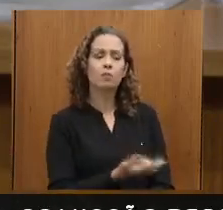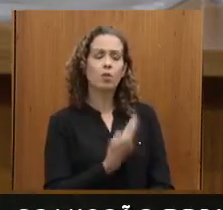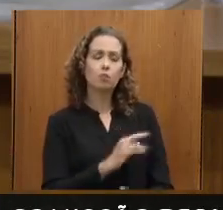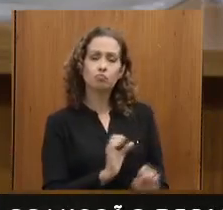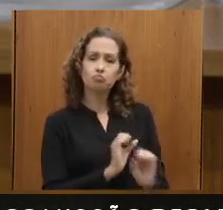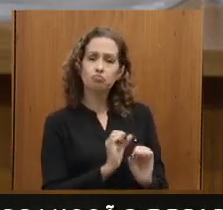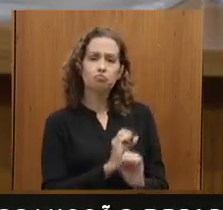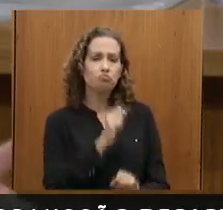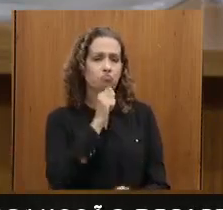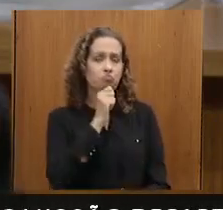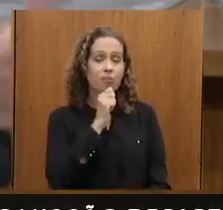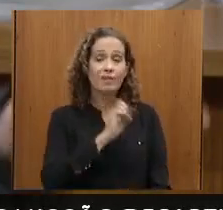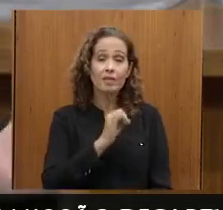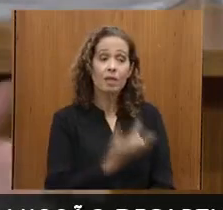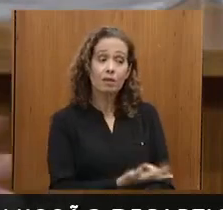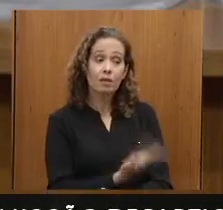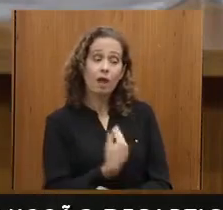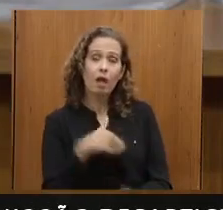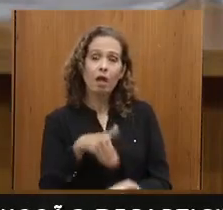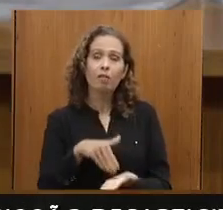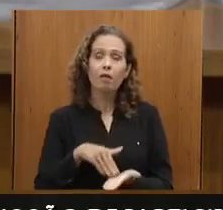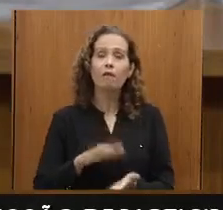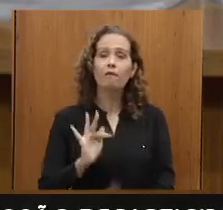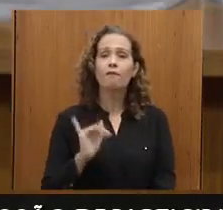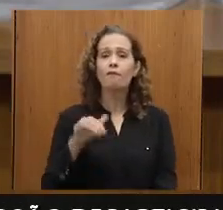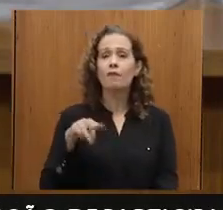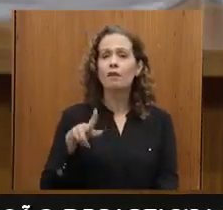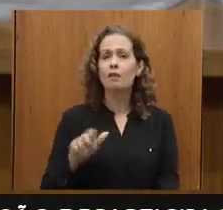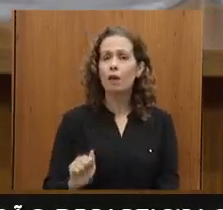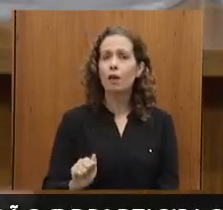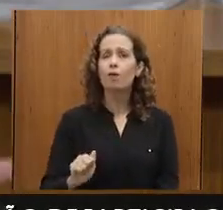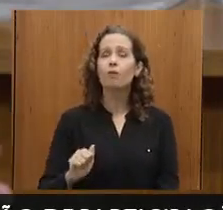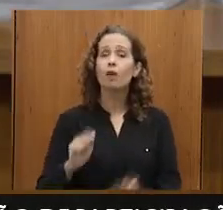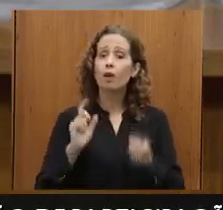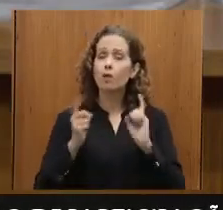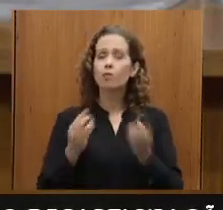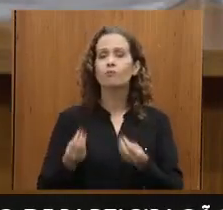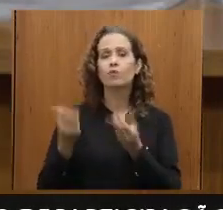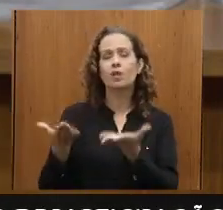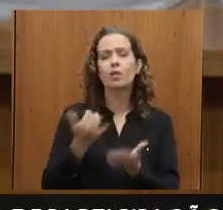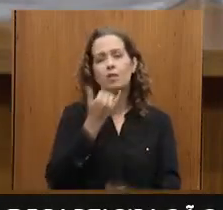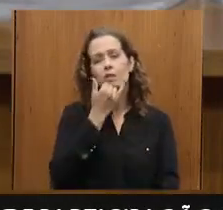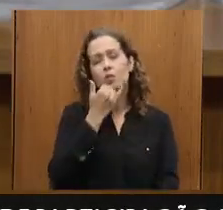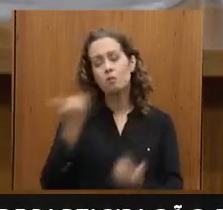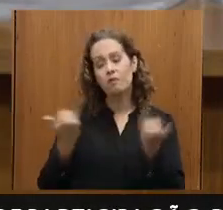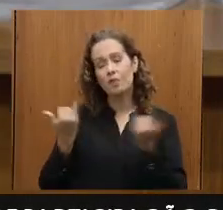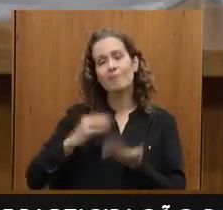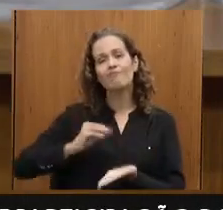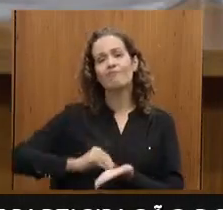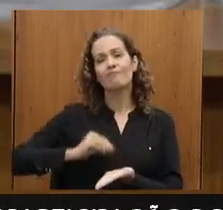eu me comprometo, se tiver o retorno até o final dessa reunião, lhe darei. Peço desculpas pela falta de informação.